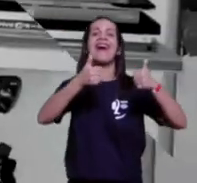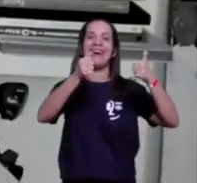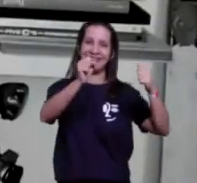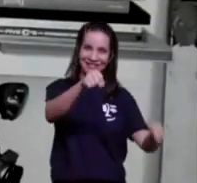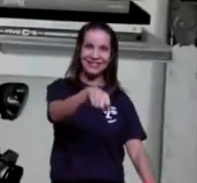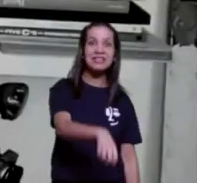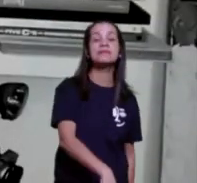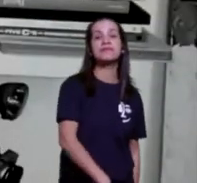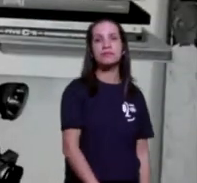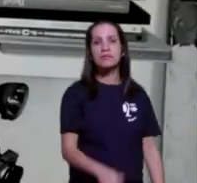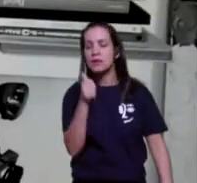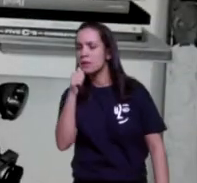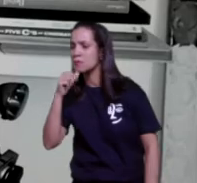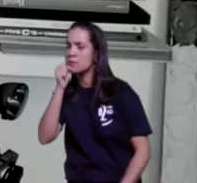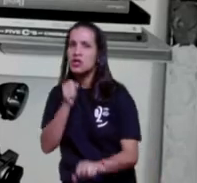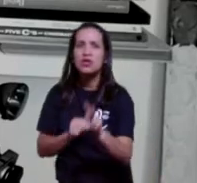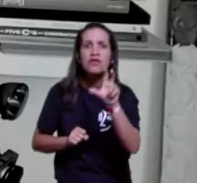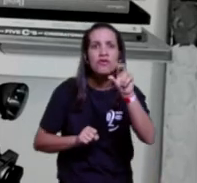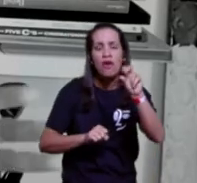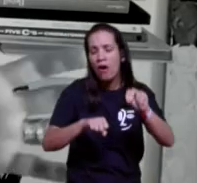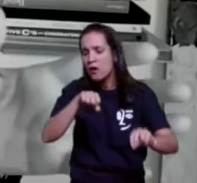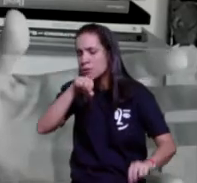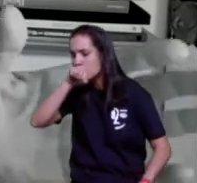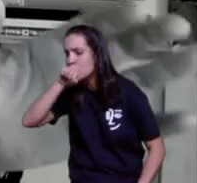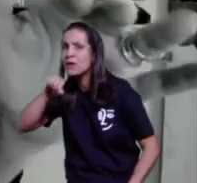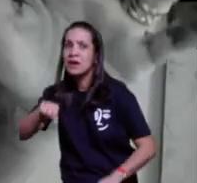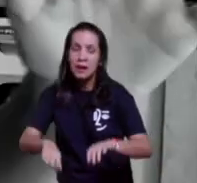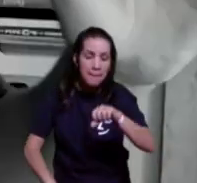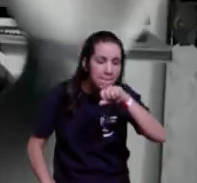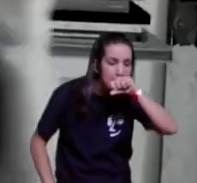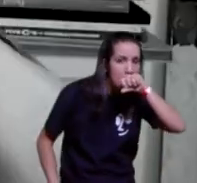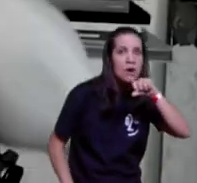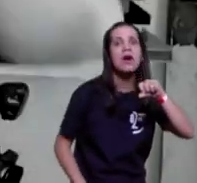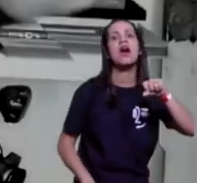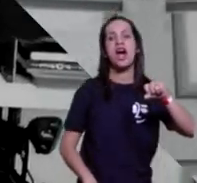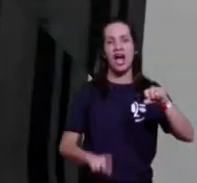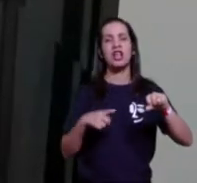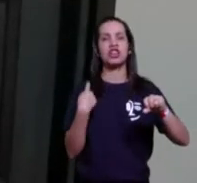melhor. A benção, mãe, a benção, vó, vamos vencer o pior.